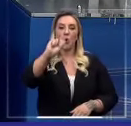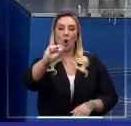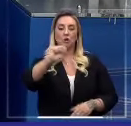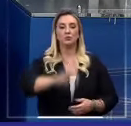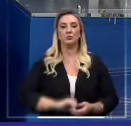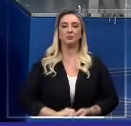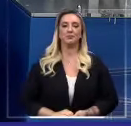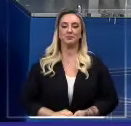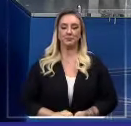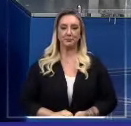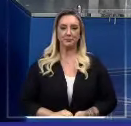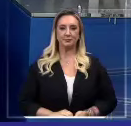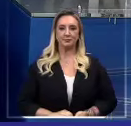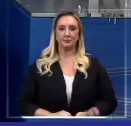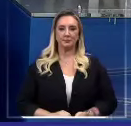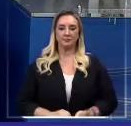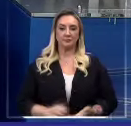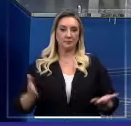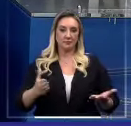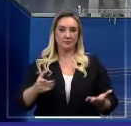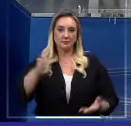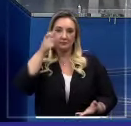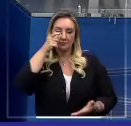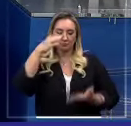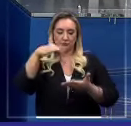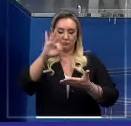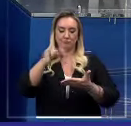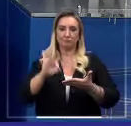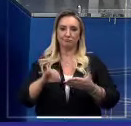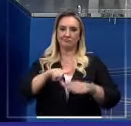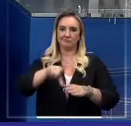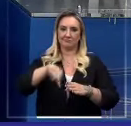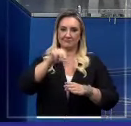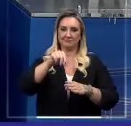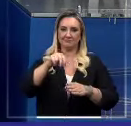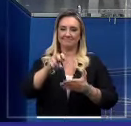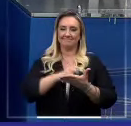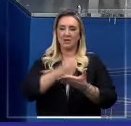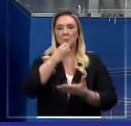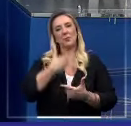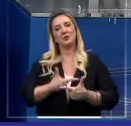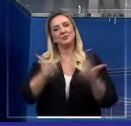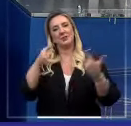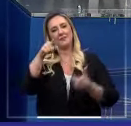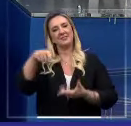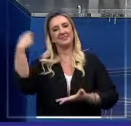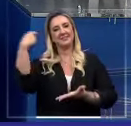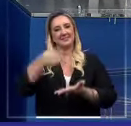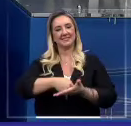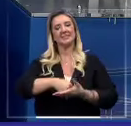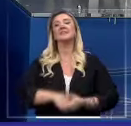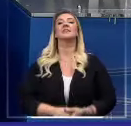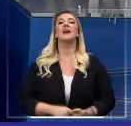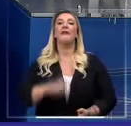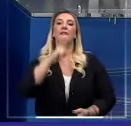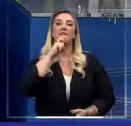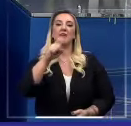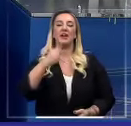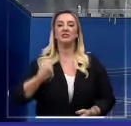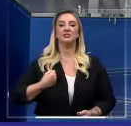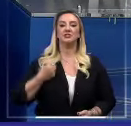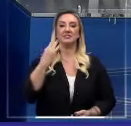08. Agora você conferindo o sorteio da Quina. Boa sorte para você que apostou. Bola verde